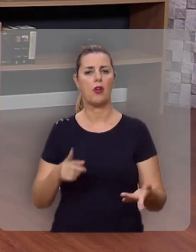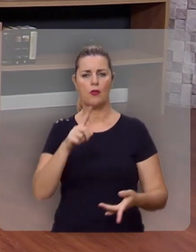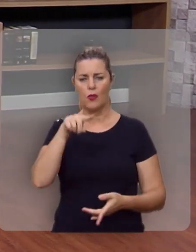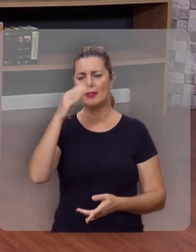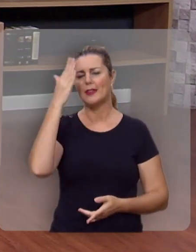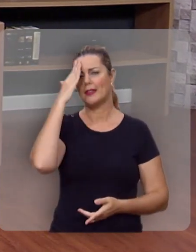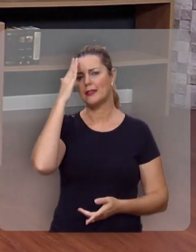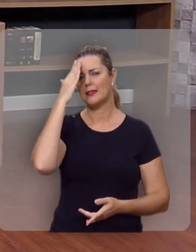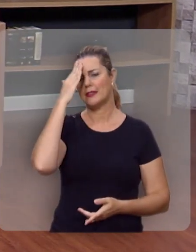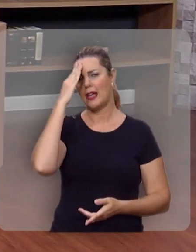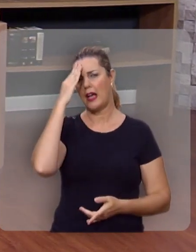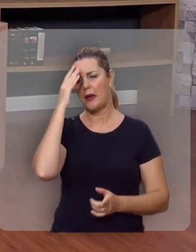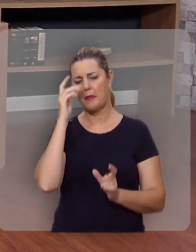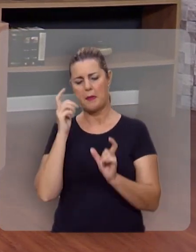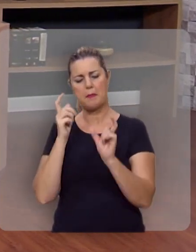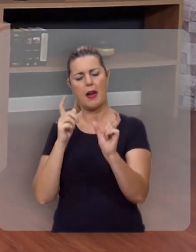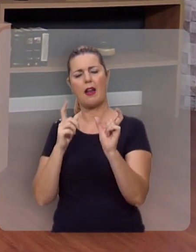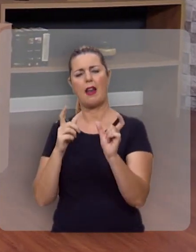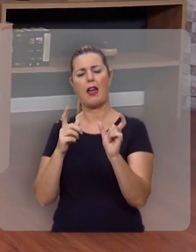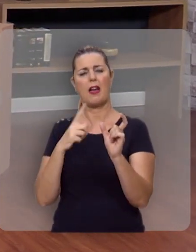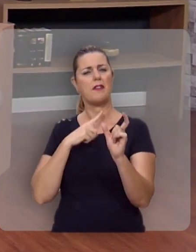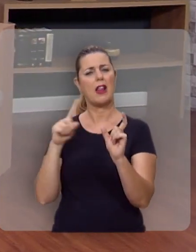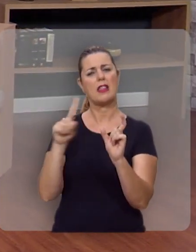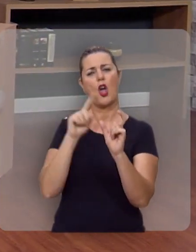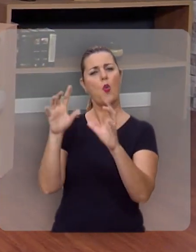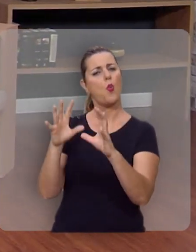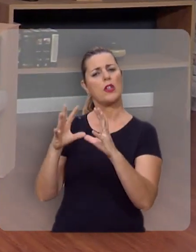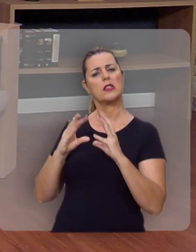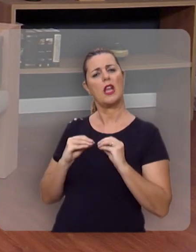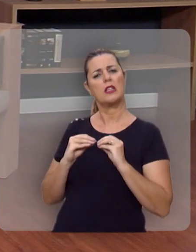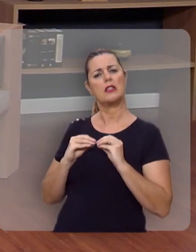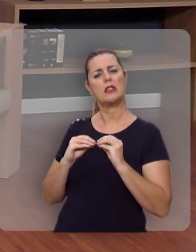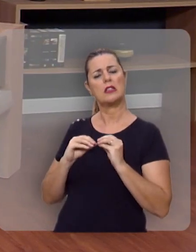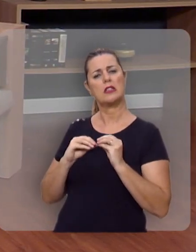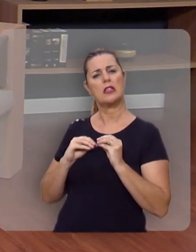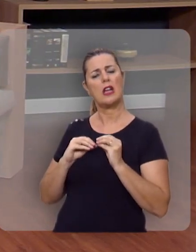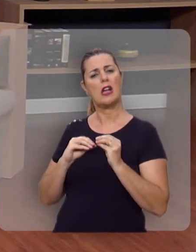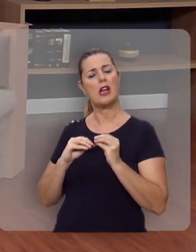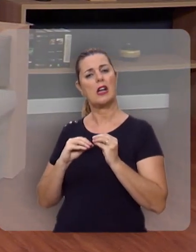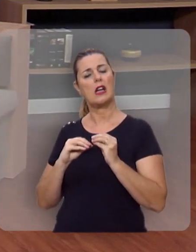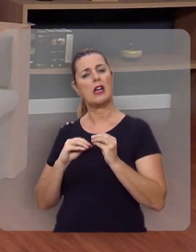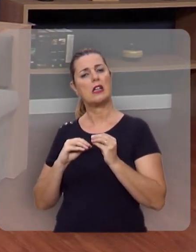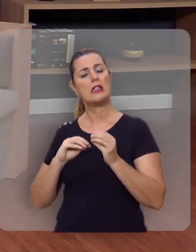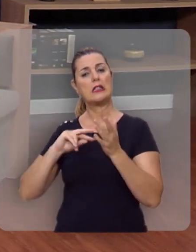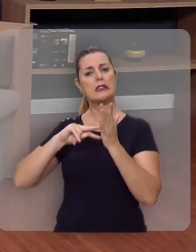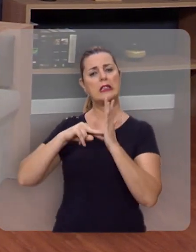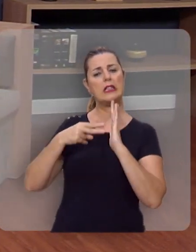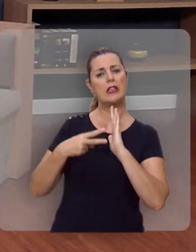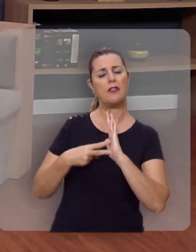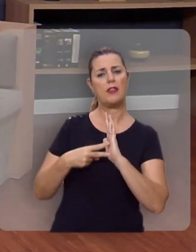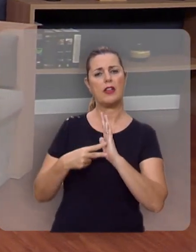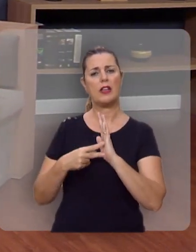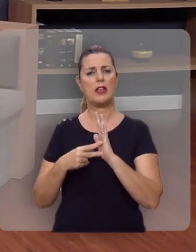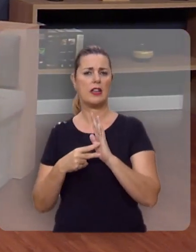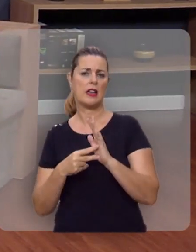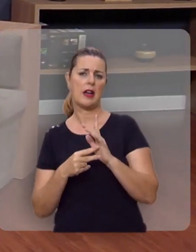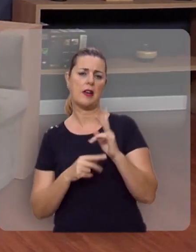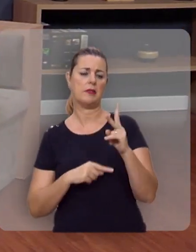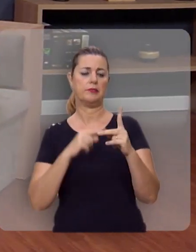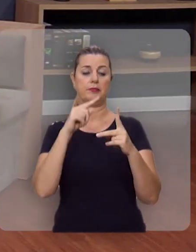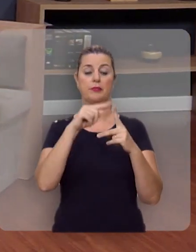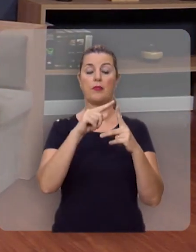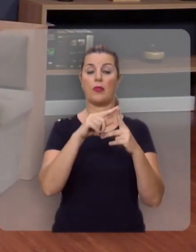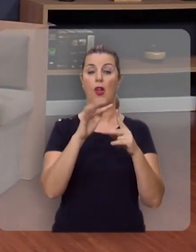Você sabe que a raiz desta palavra inconformar é forma. Existem duas palavras para forma.